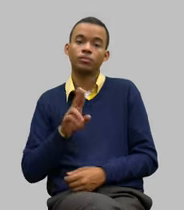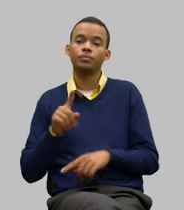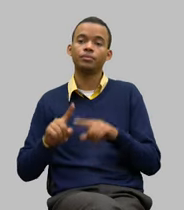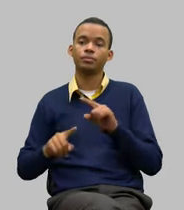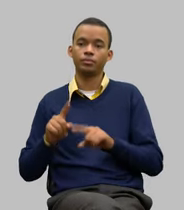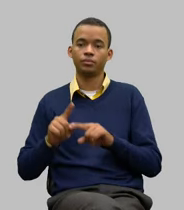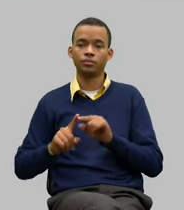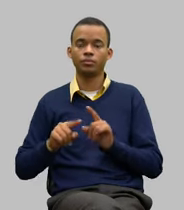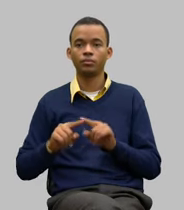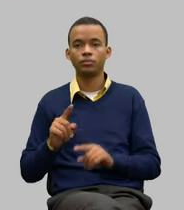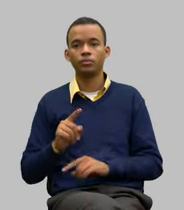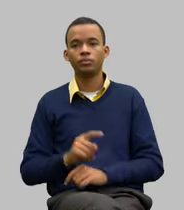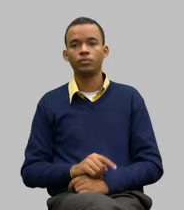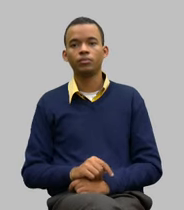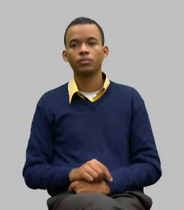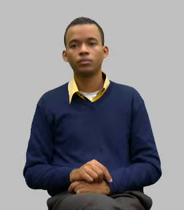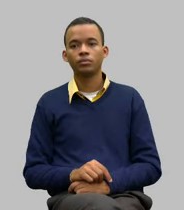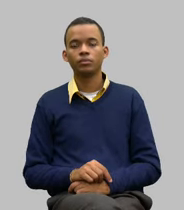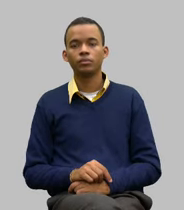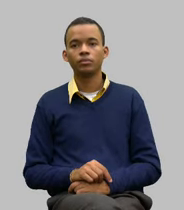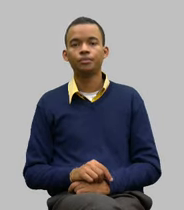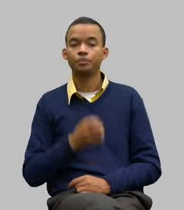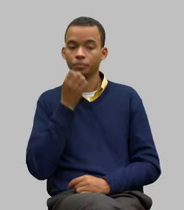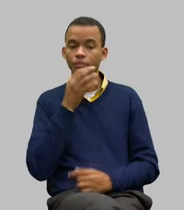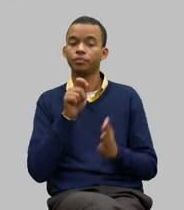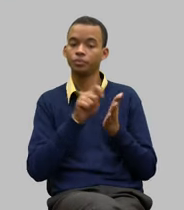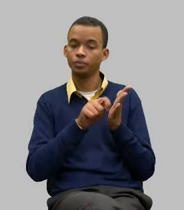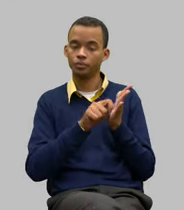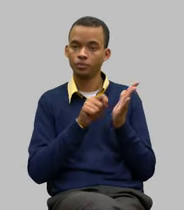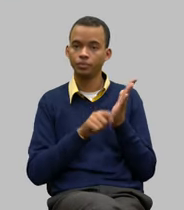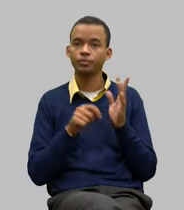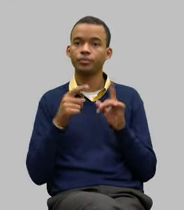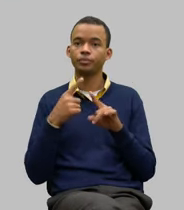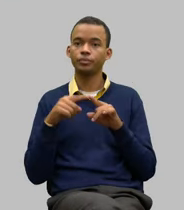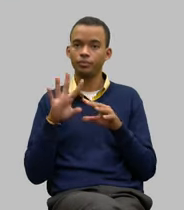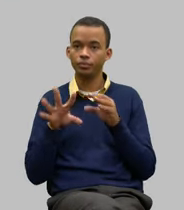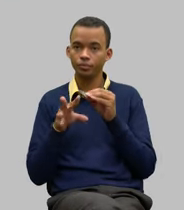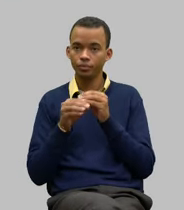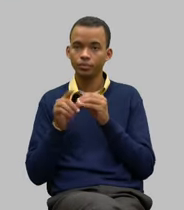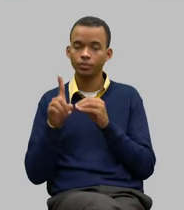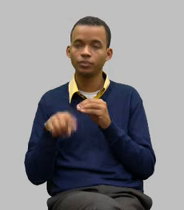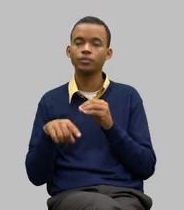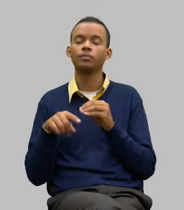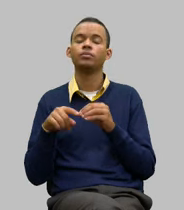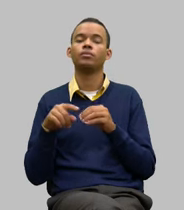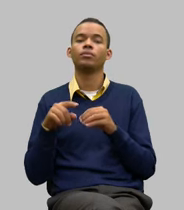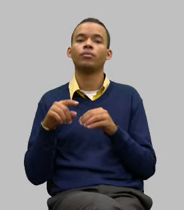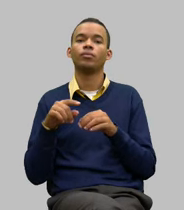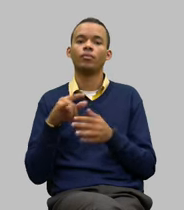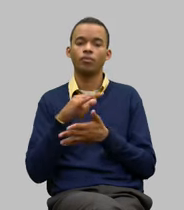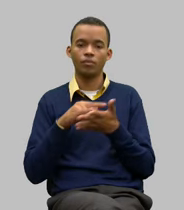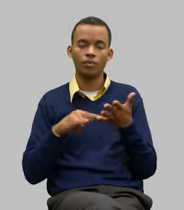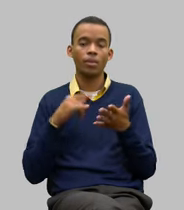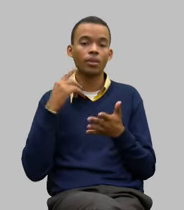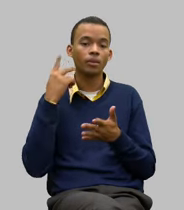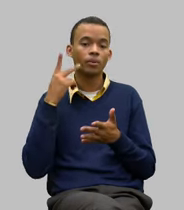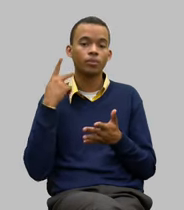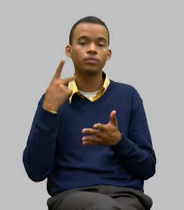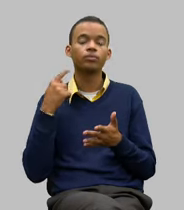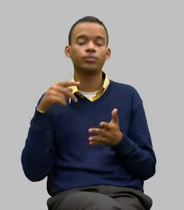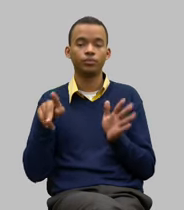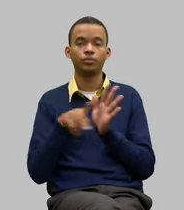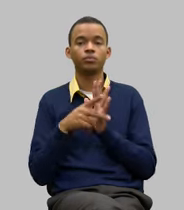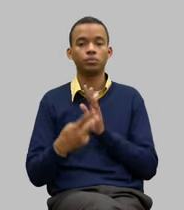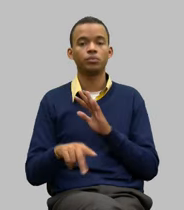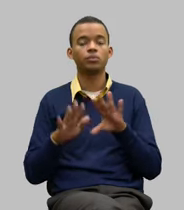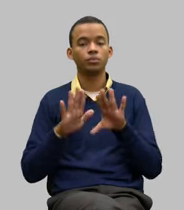Secretário é bom a Gisele anotar é emenda parlamentar de autoria deste Deputado e El utilização de